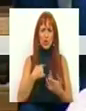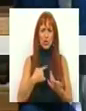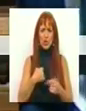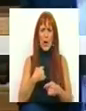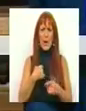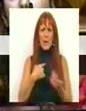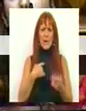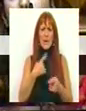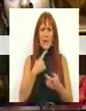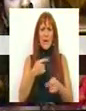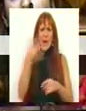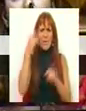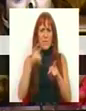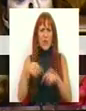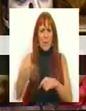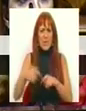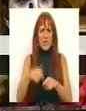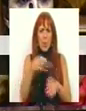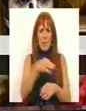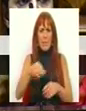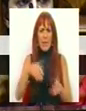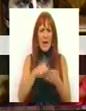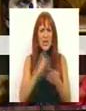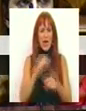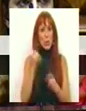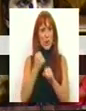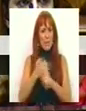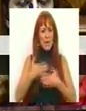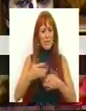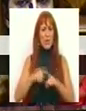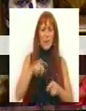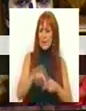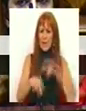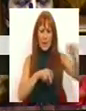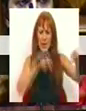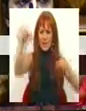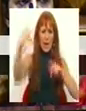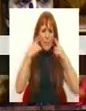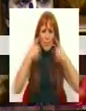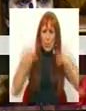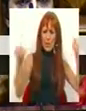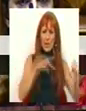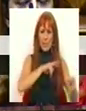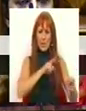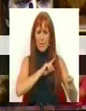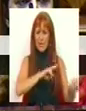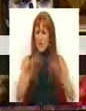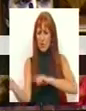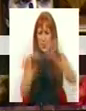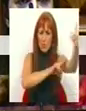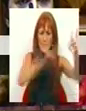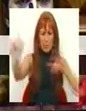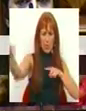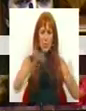já presidiu a PPP de Cascais, enquanto fez a sua carreira sempre a saltitar do público para o privado e do privado para